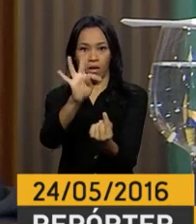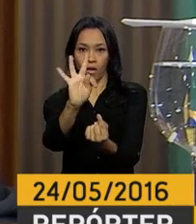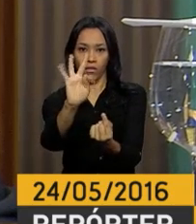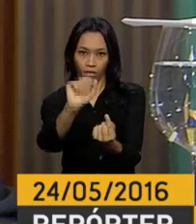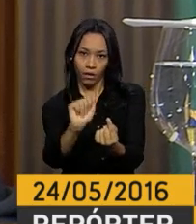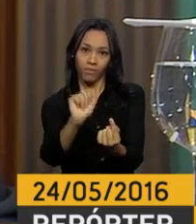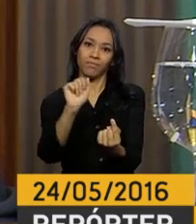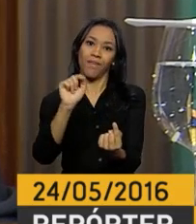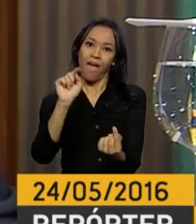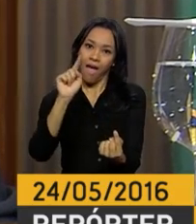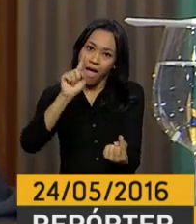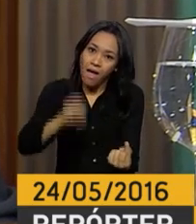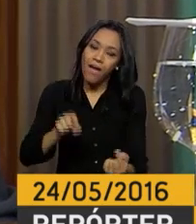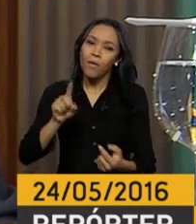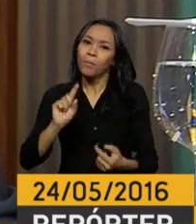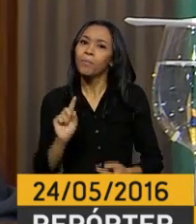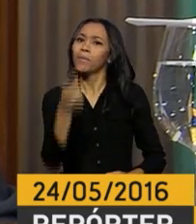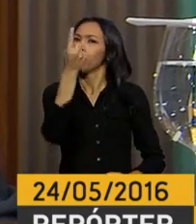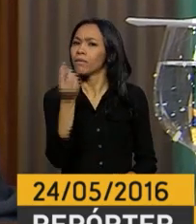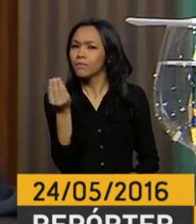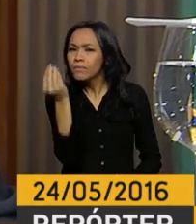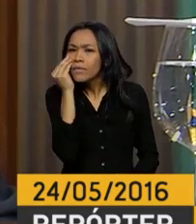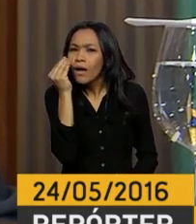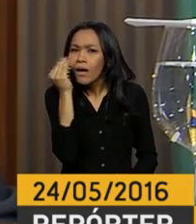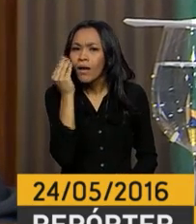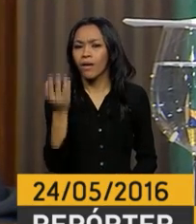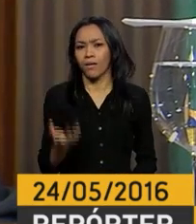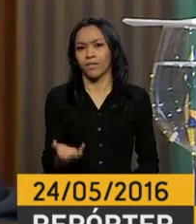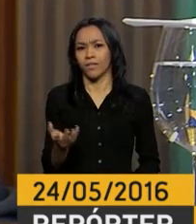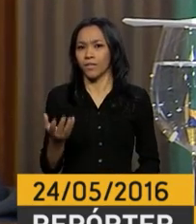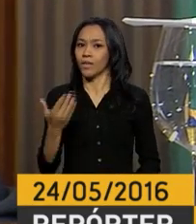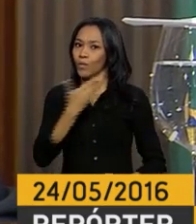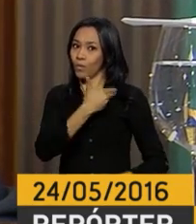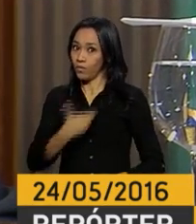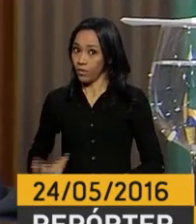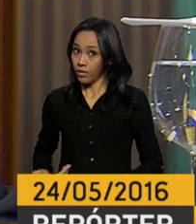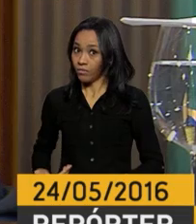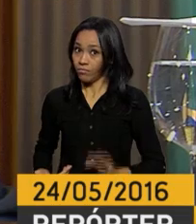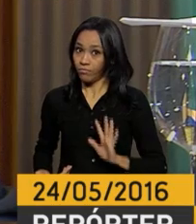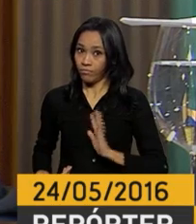Esse será o primeiro teste de um lado do governo,